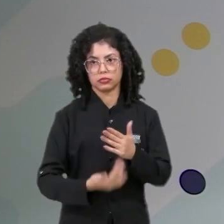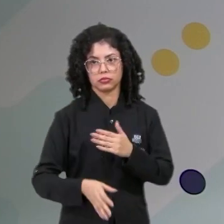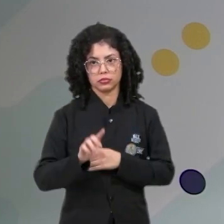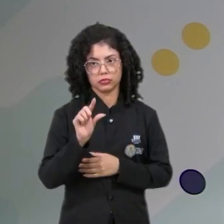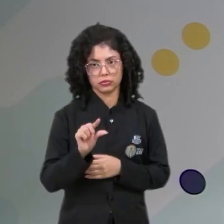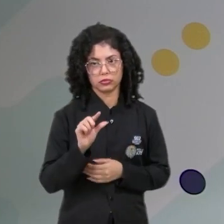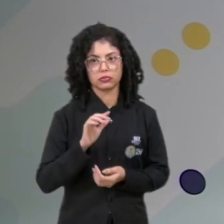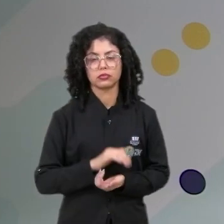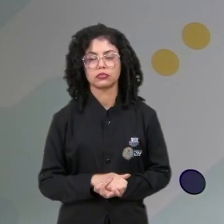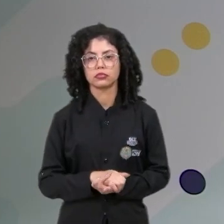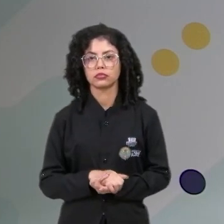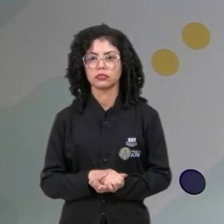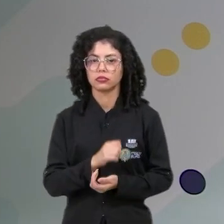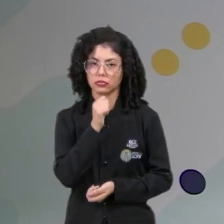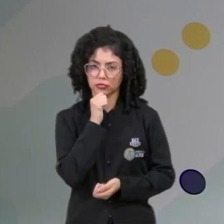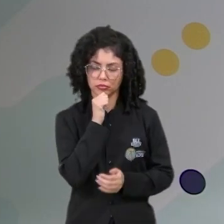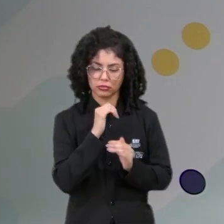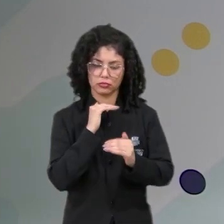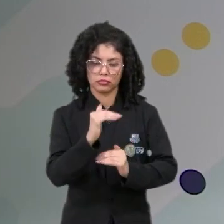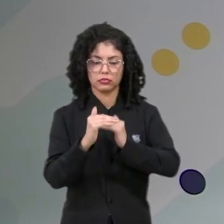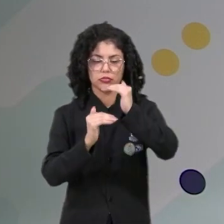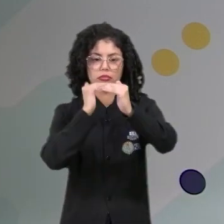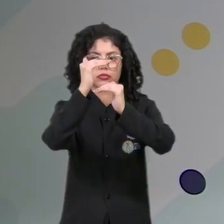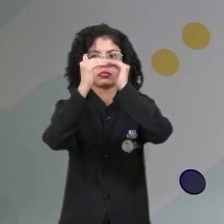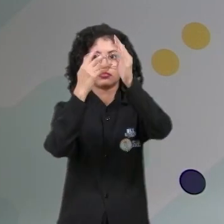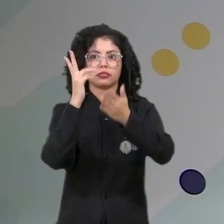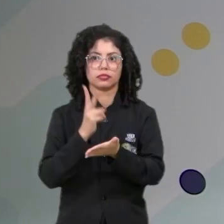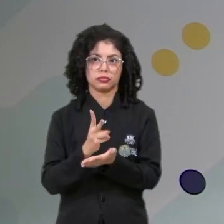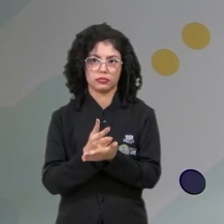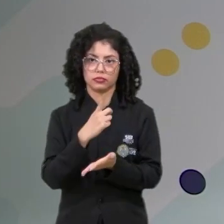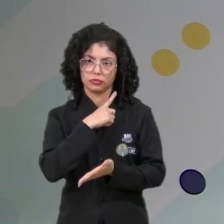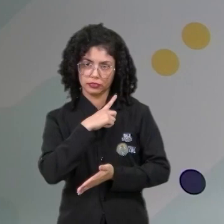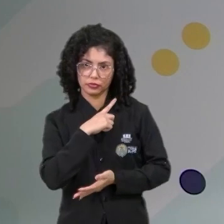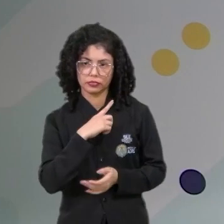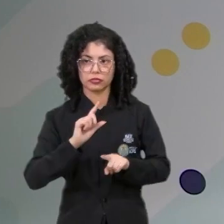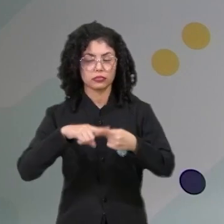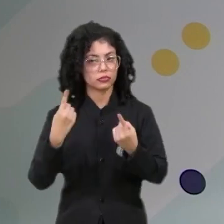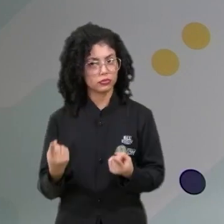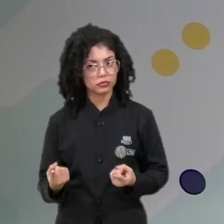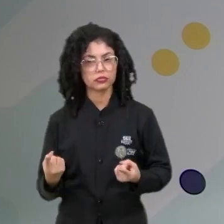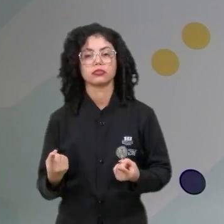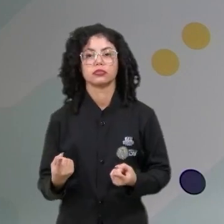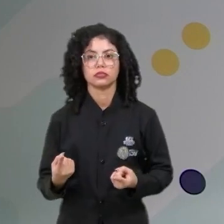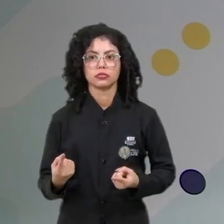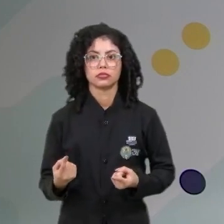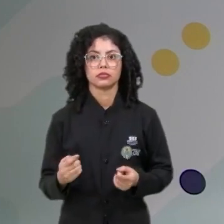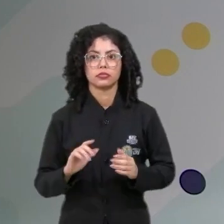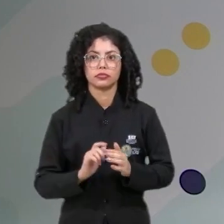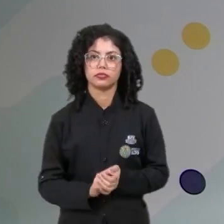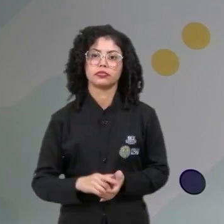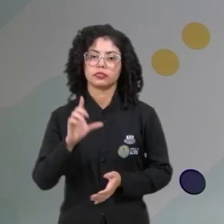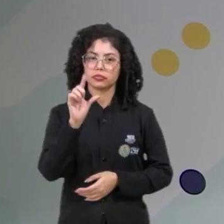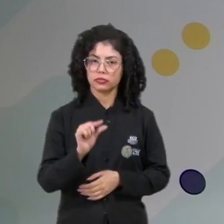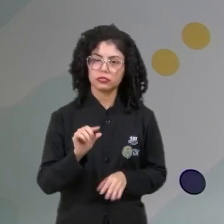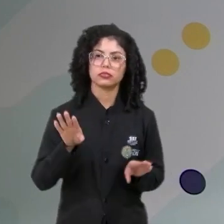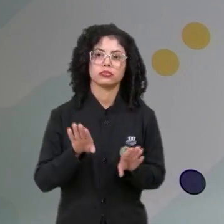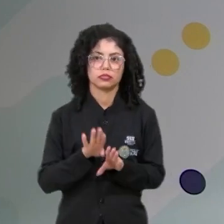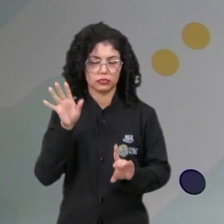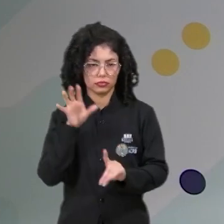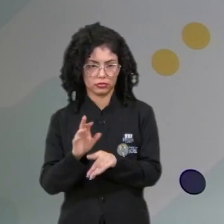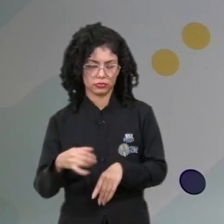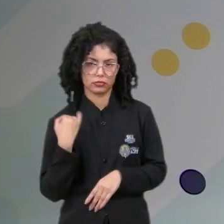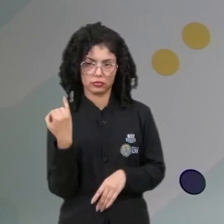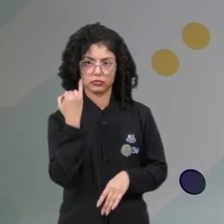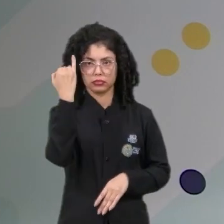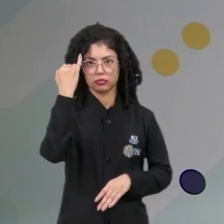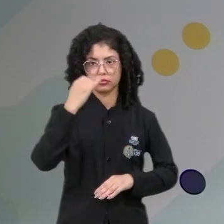pouco, lógico, tem ainda a hierarquia das cidades, porém as cidades que estão numa hierarquia menor também têm a sua